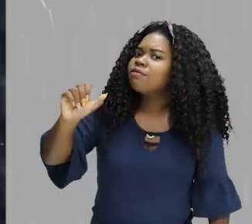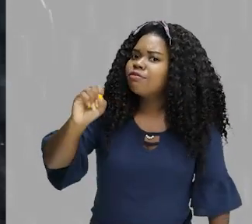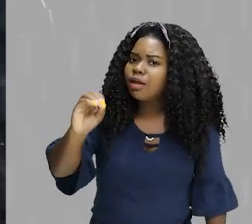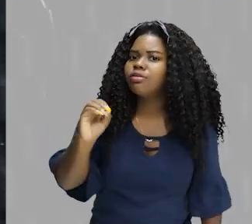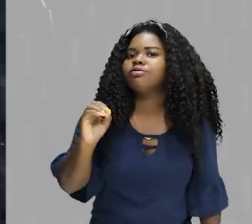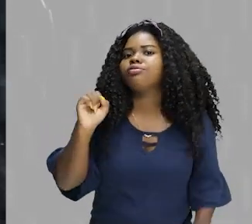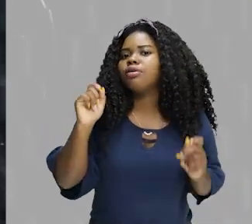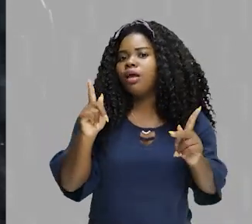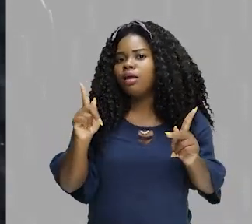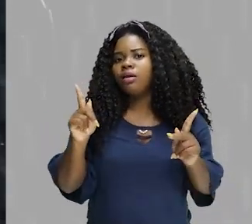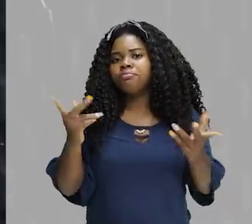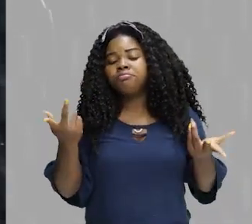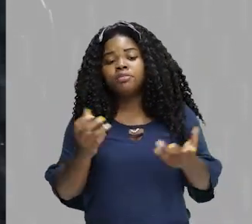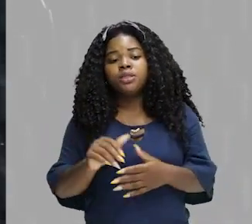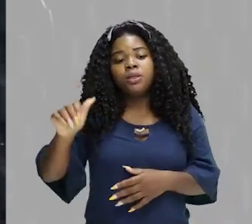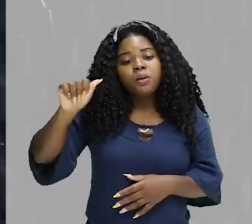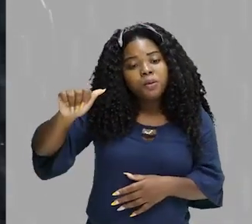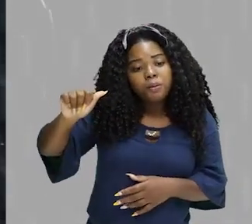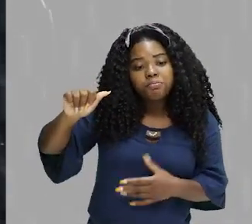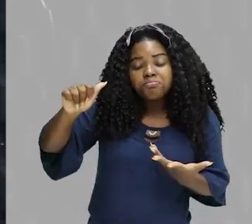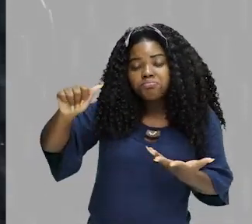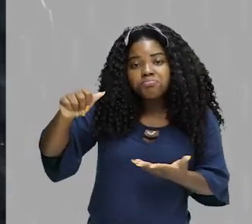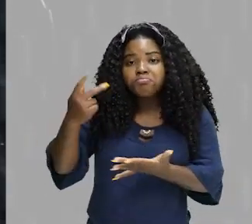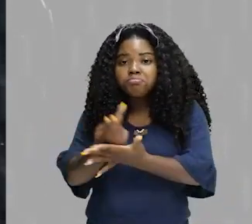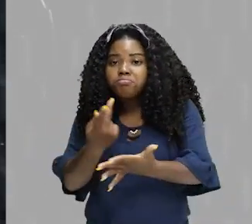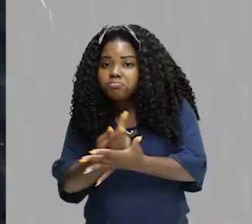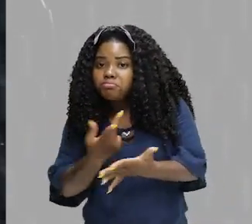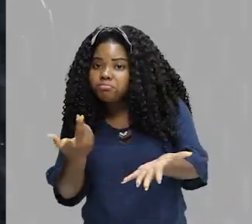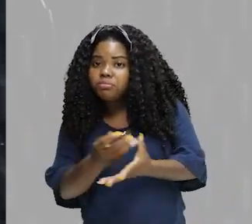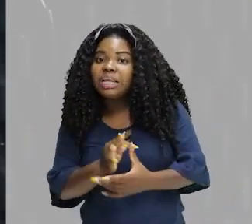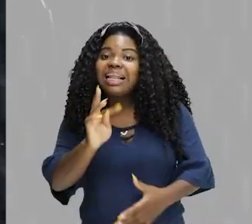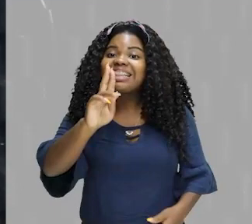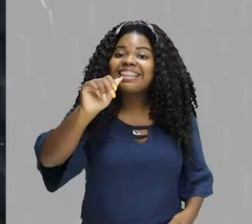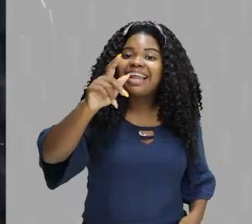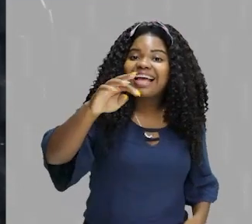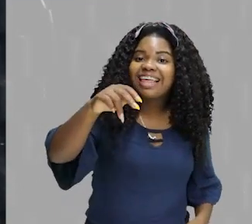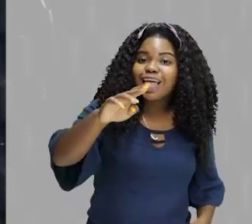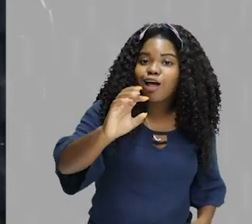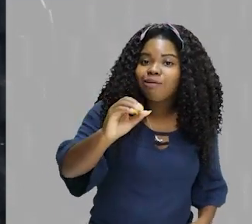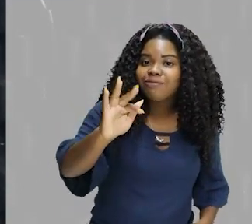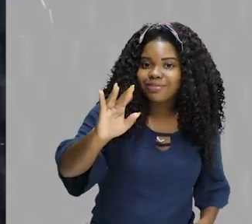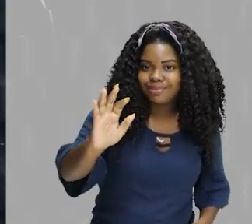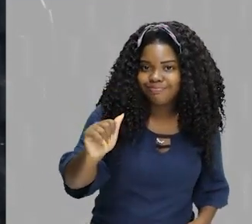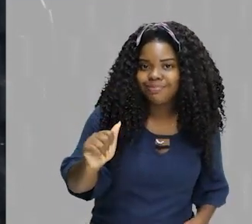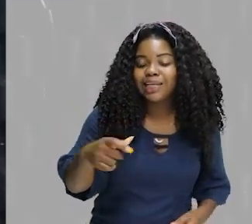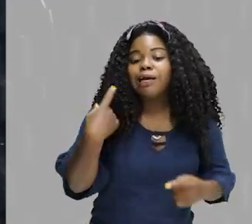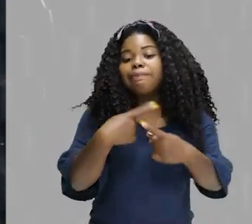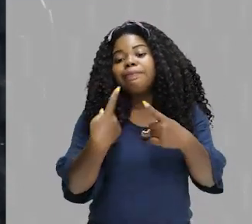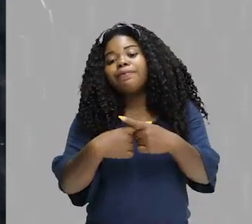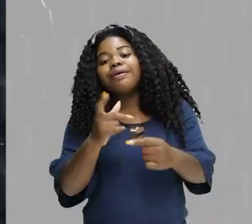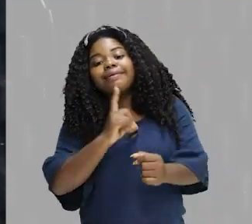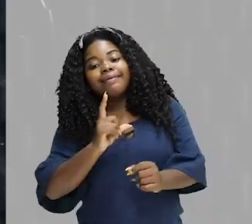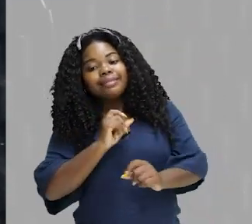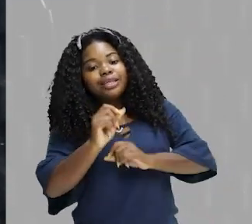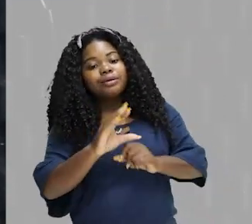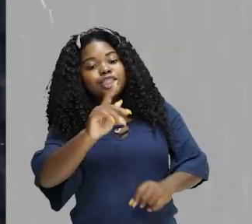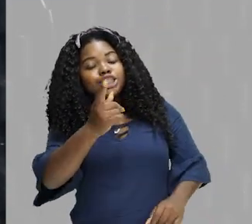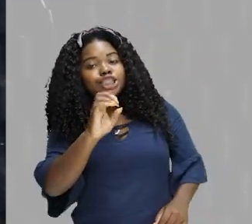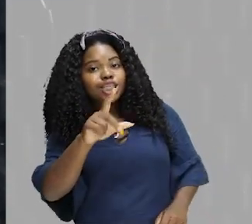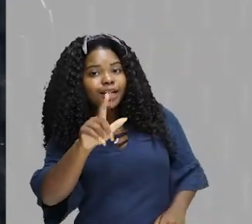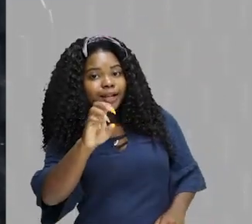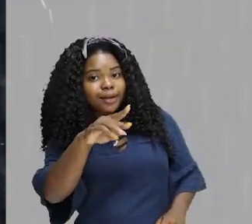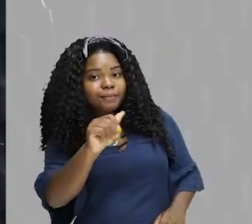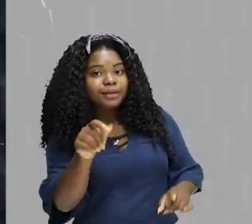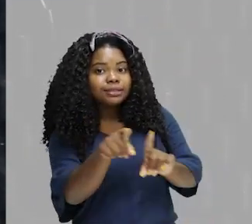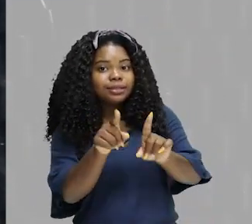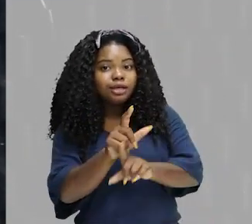condutores. Então, se ela é vascular, inclusive ela é traqueófita, porque ela possui xilema e